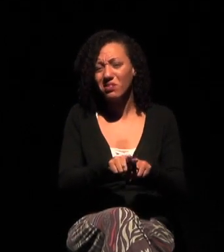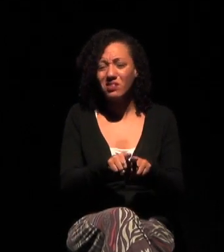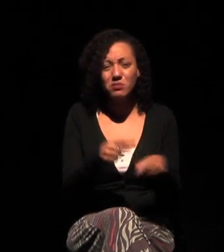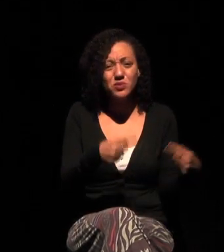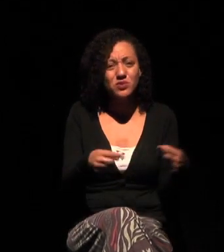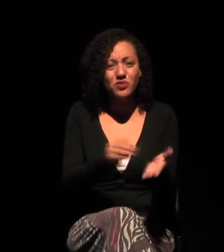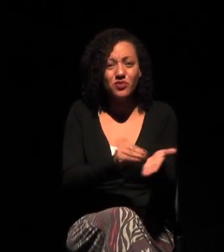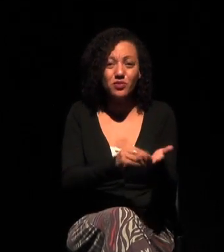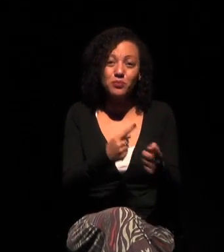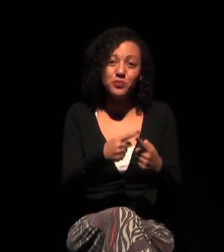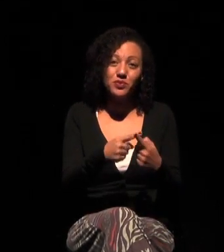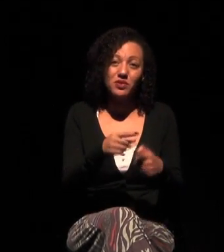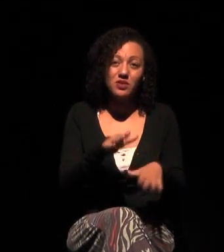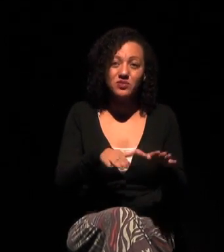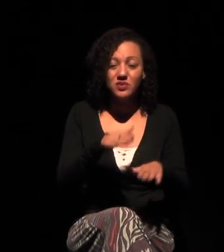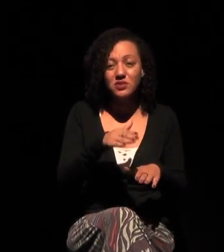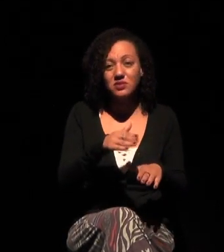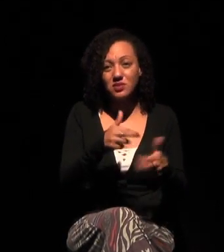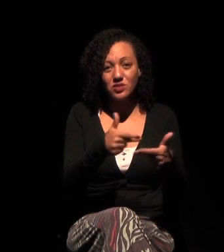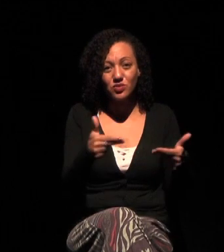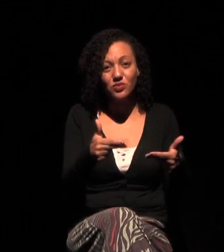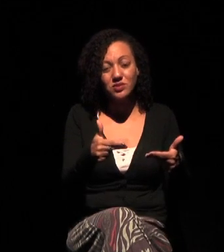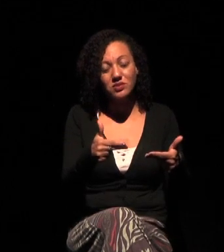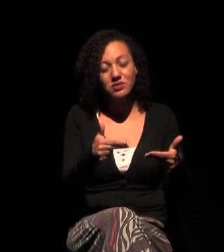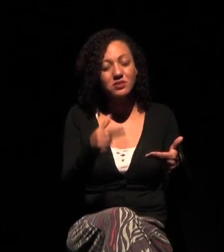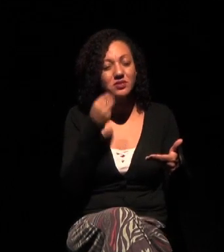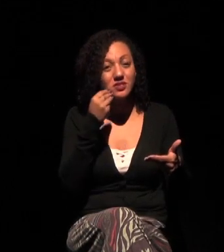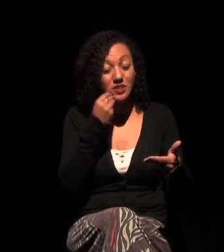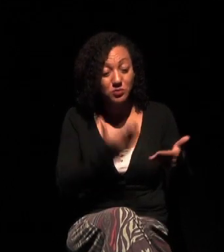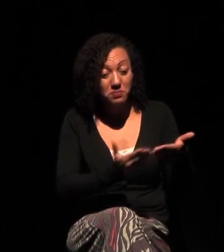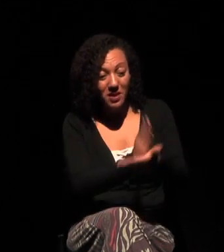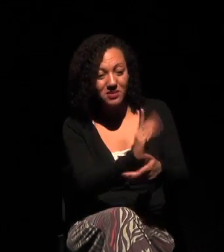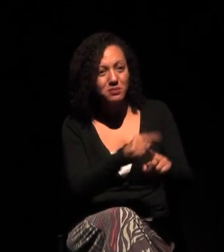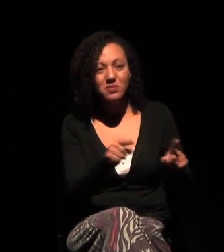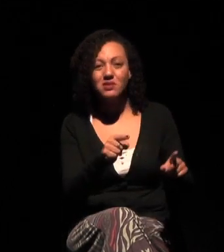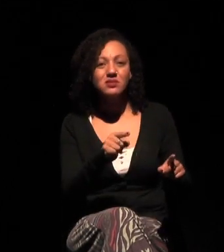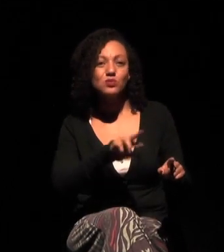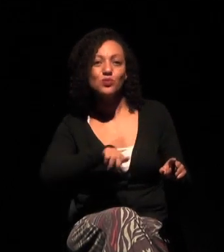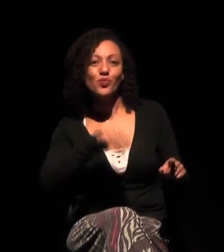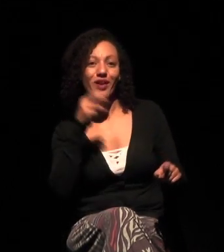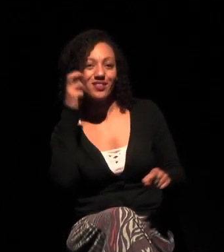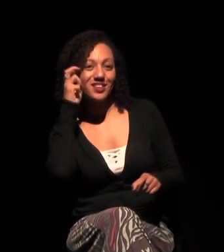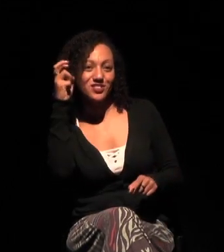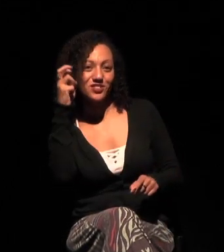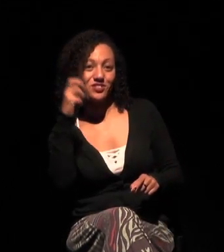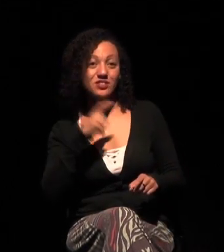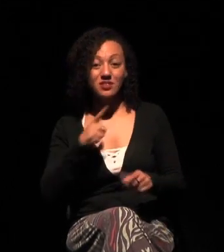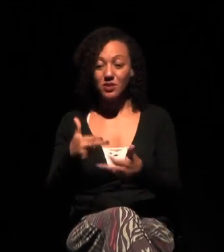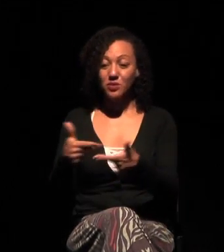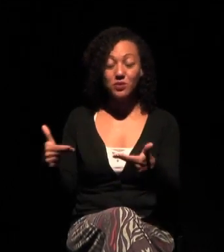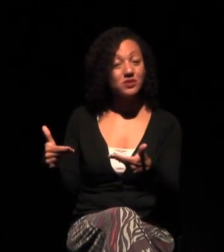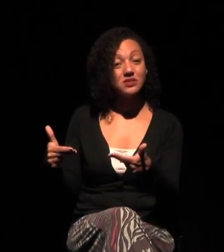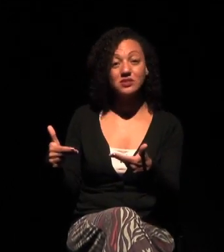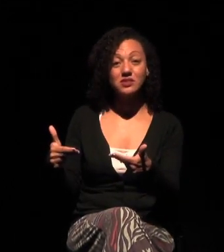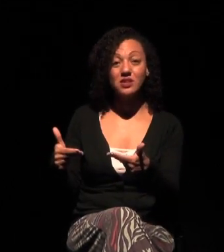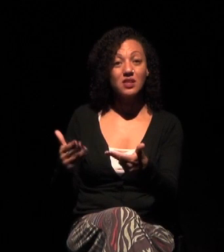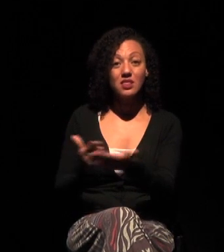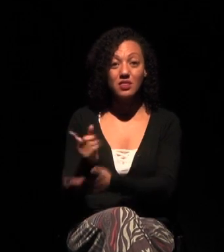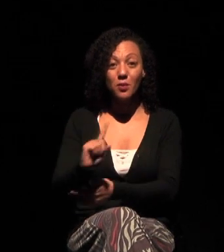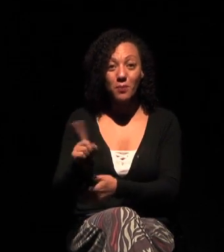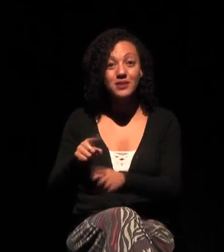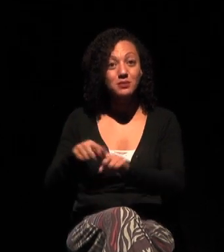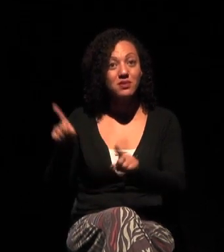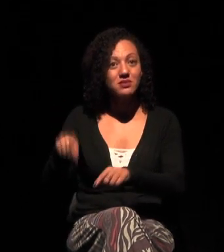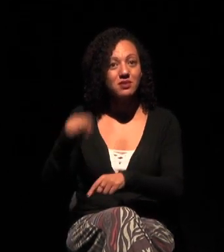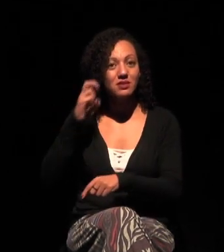pode passar no teste a gente não vai reconhecer como inteligente mas tem coisas que talvez não passaram no teste talvez uma pessoa com uma deficiência